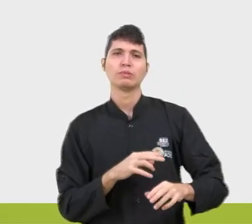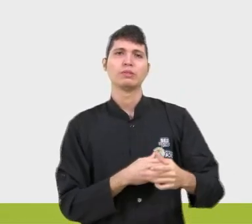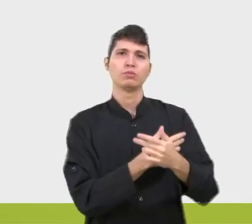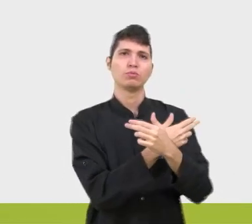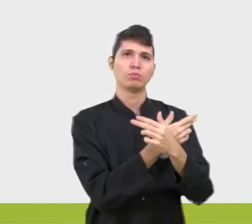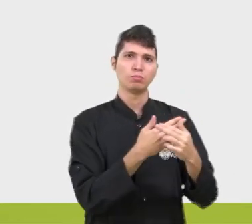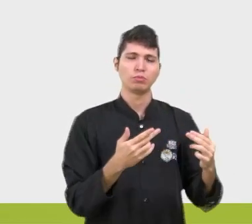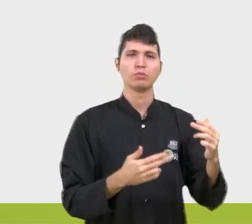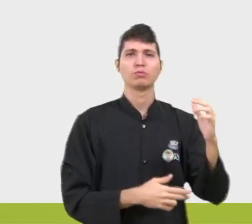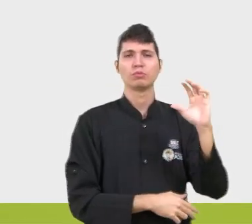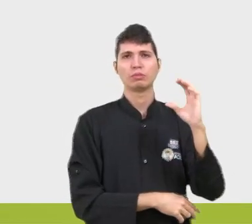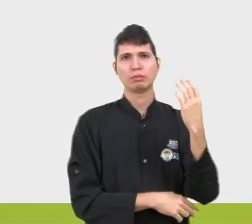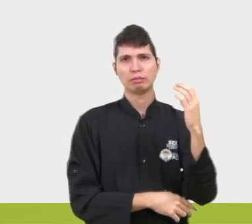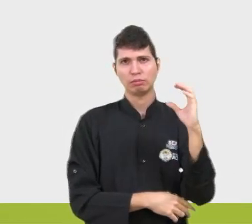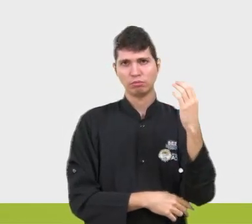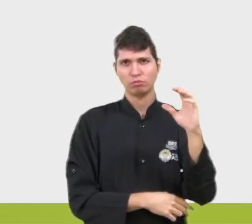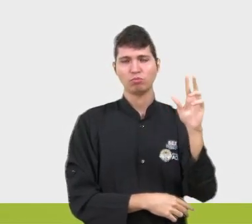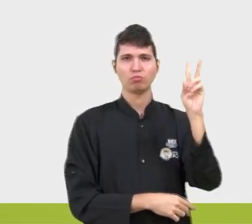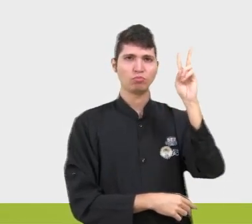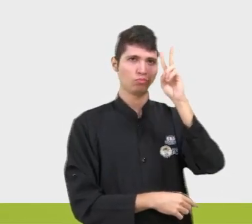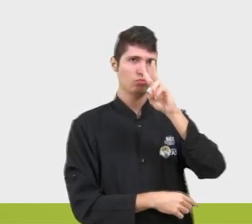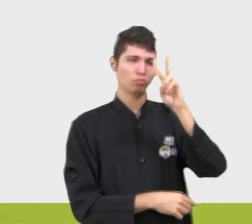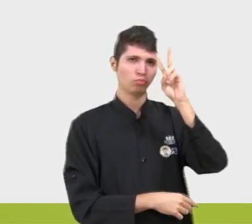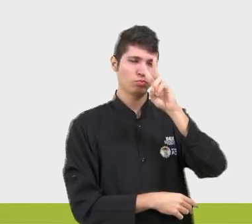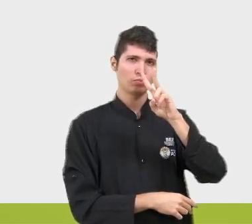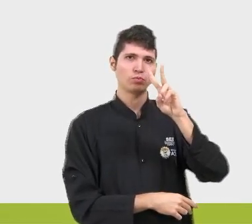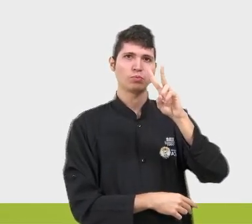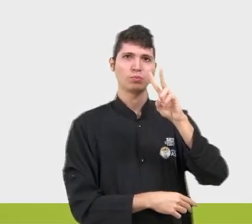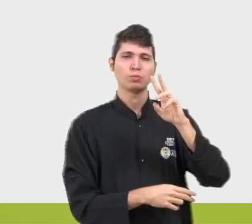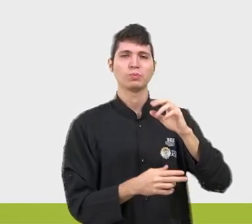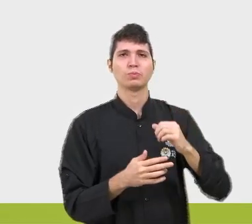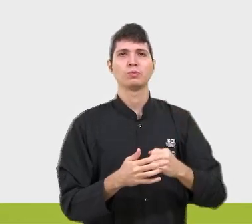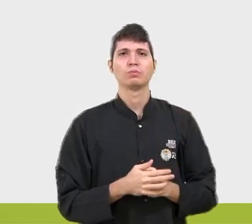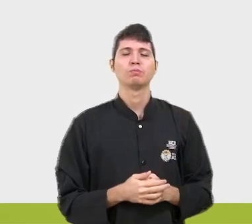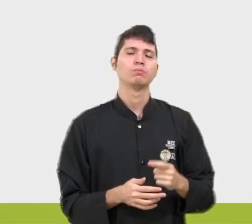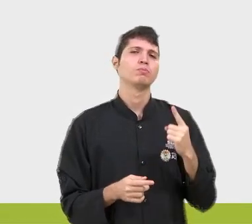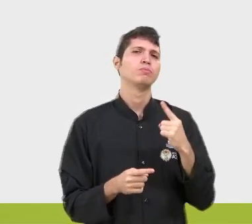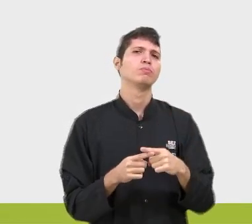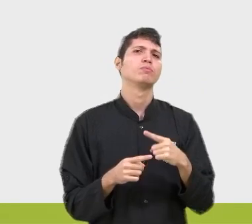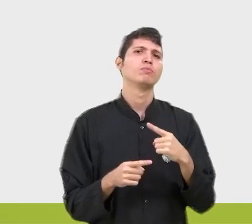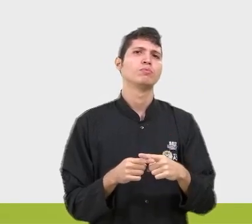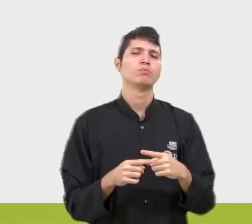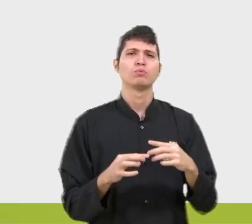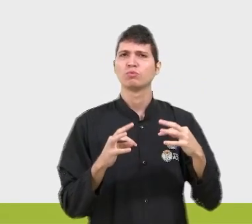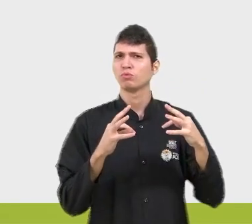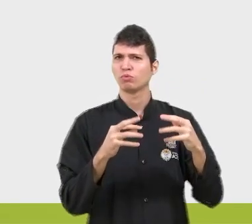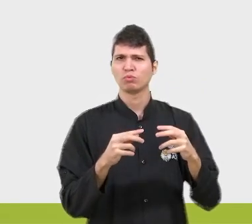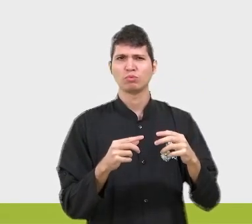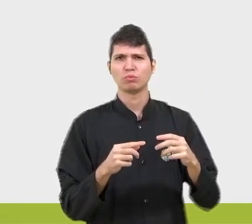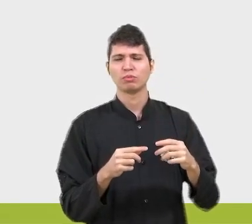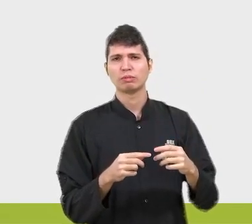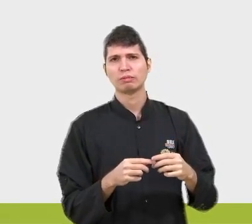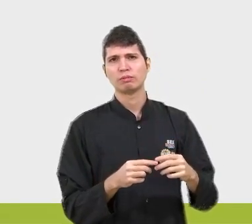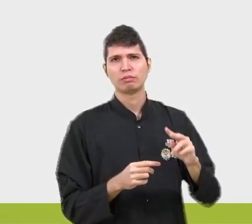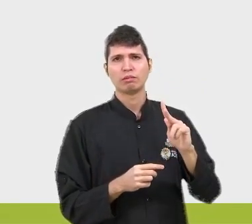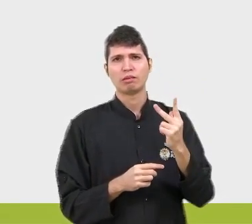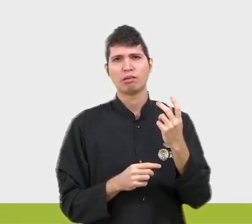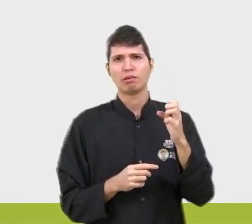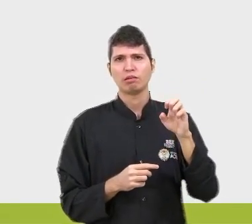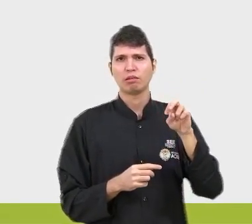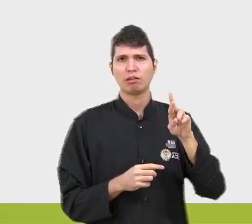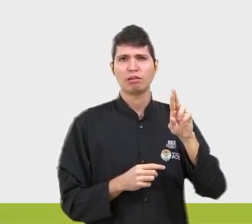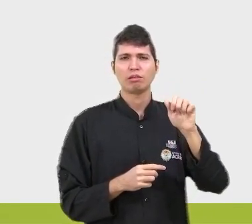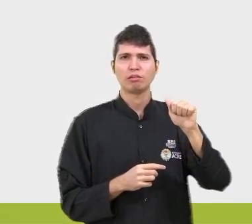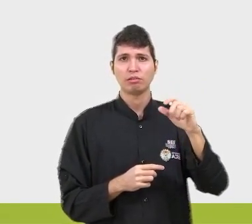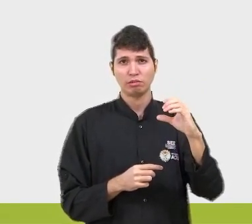e na herança do passado. Por quê, gente? Porque toda a herança de ocupação e da forma de exploração